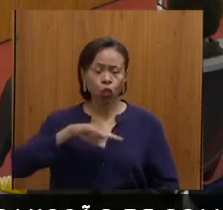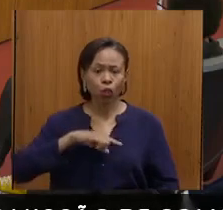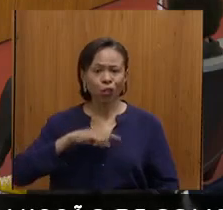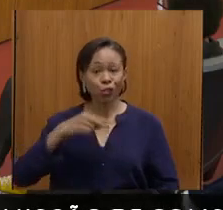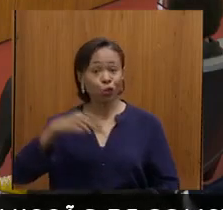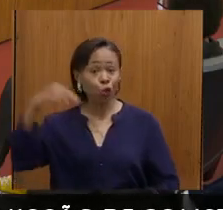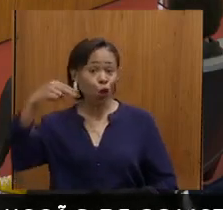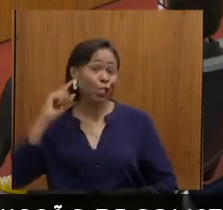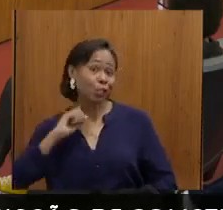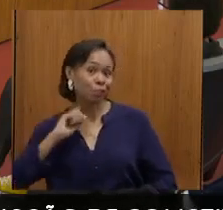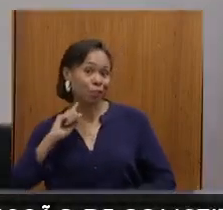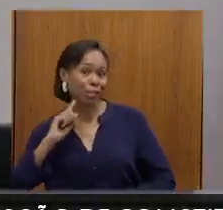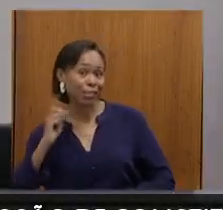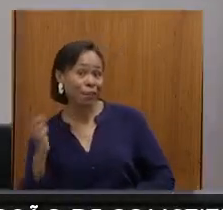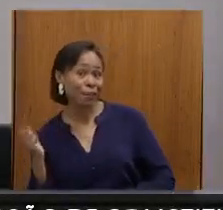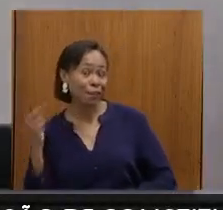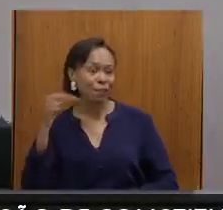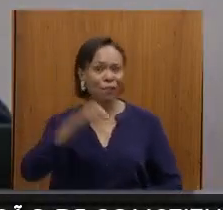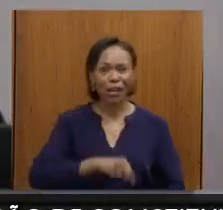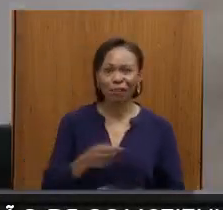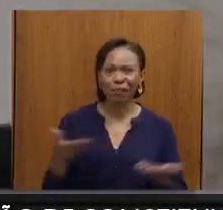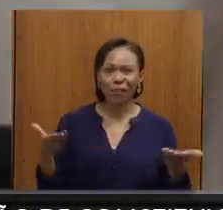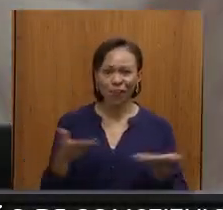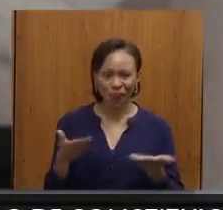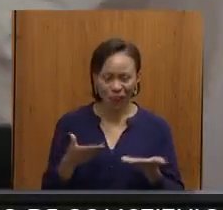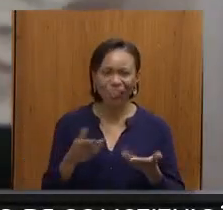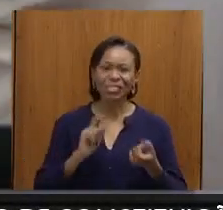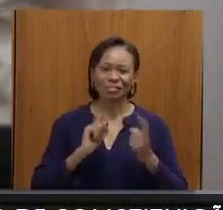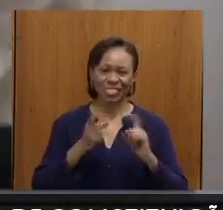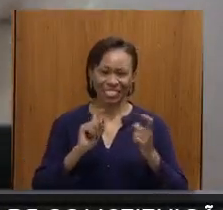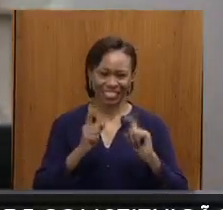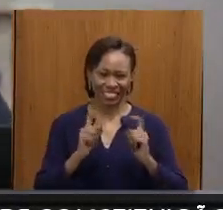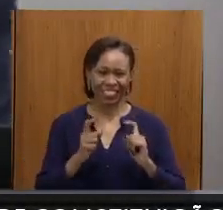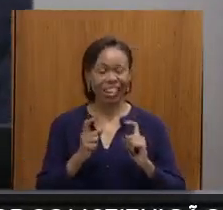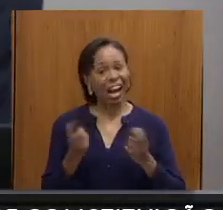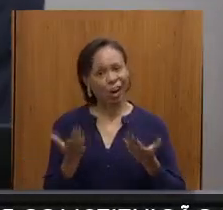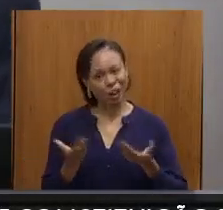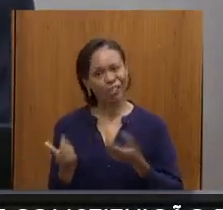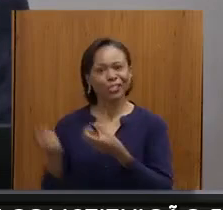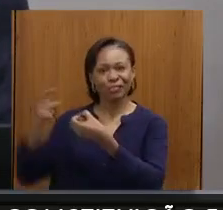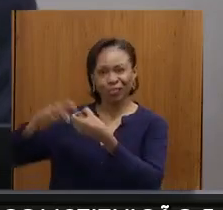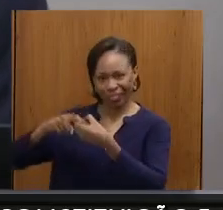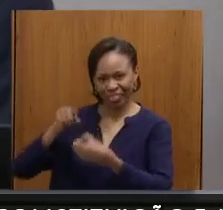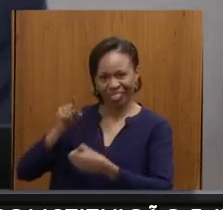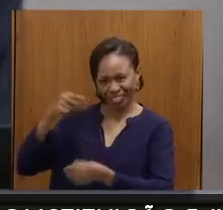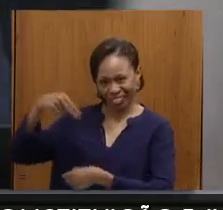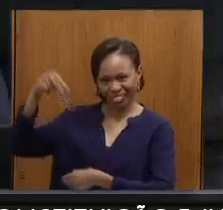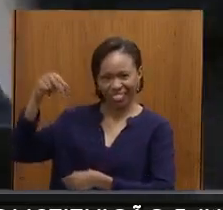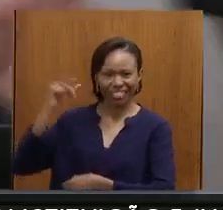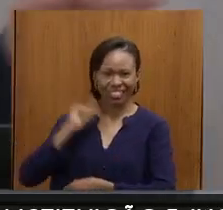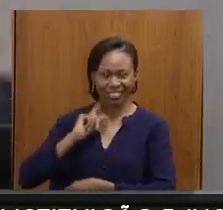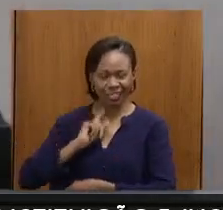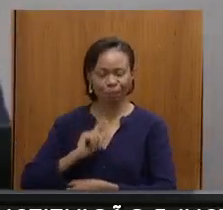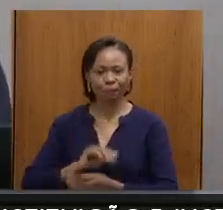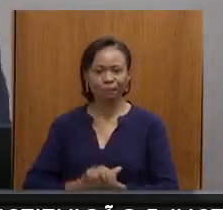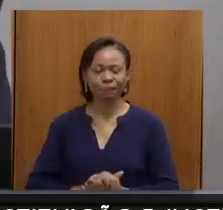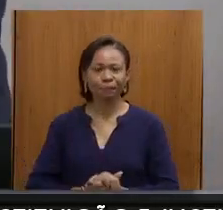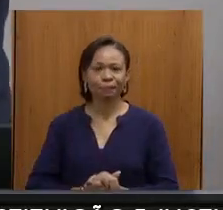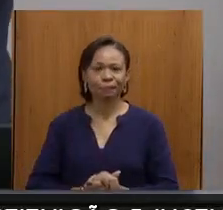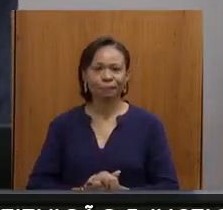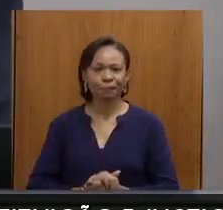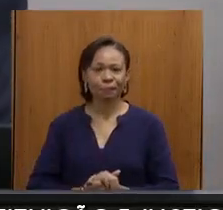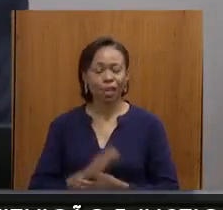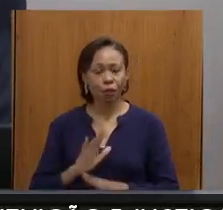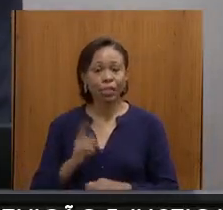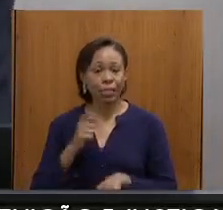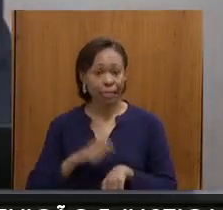voltando, vimos só para essa reunião. Então, eu sou o primeiro a fazer pergunta, vou procurar ficar aqui dentro do